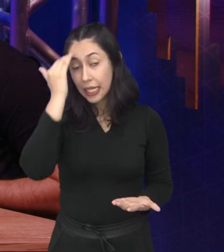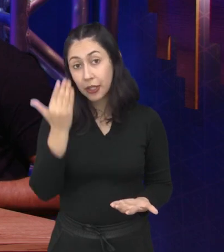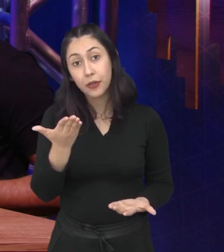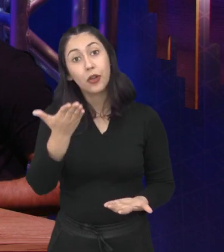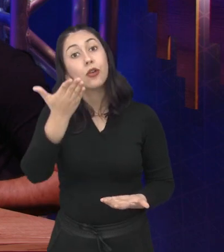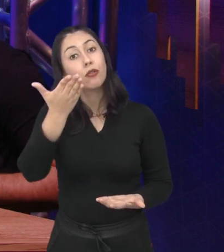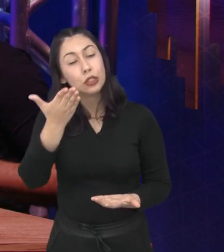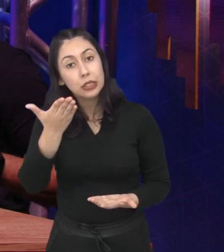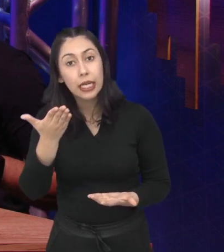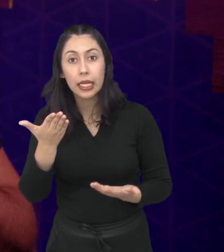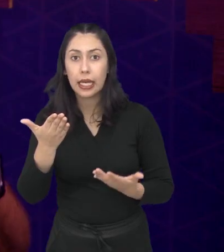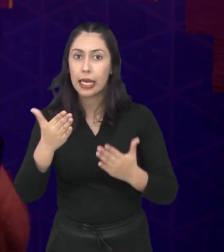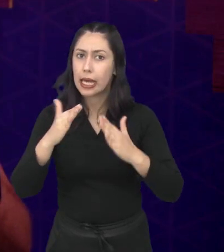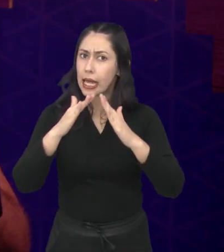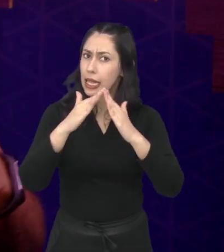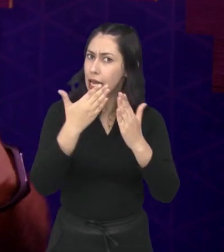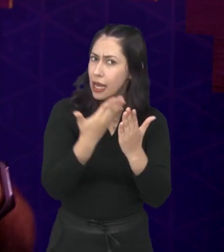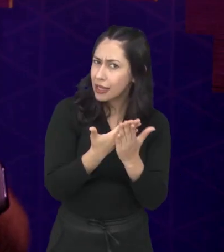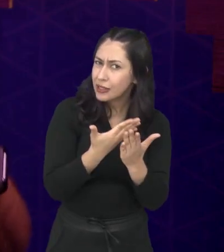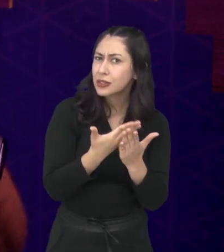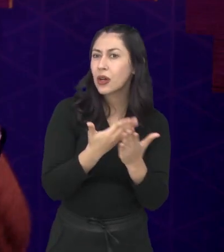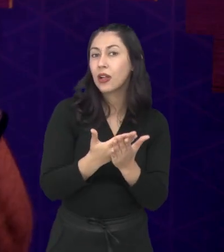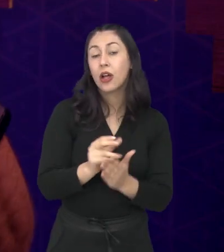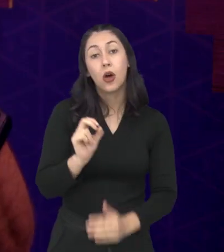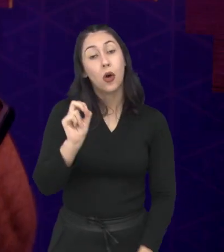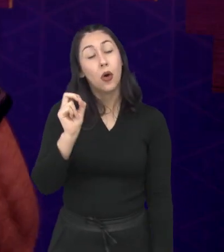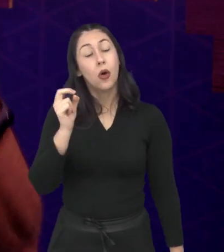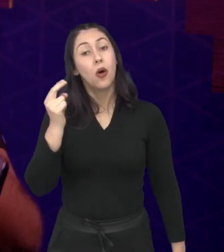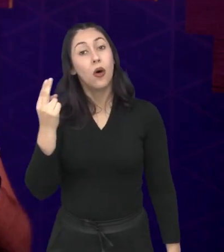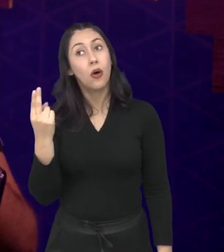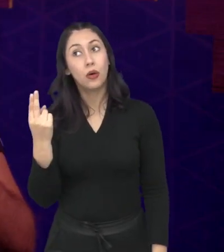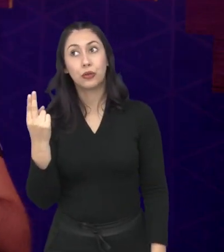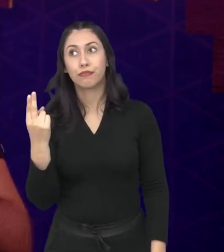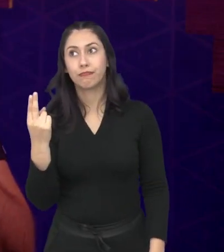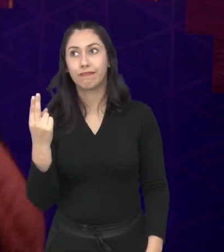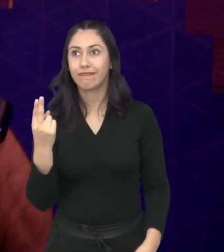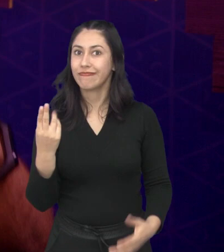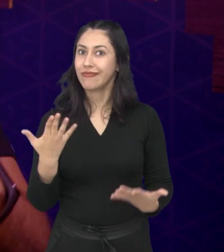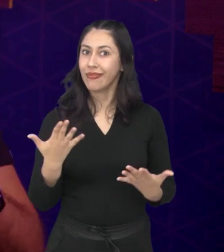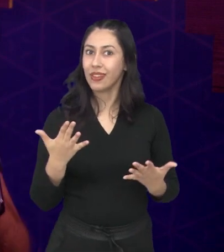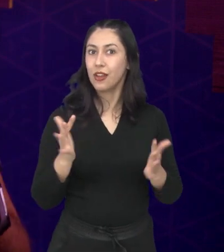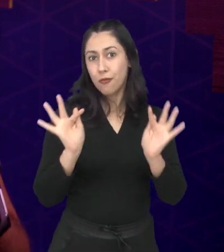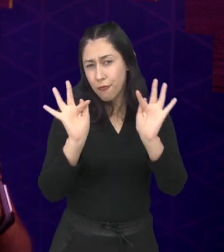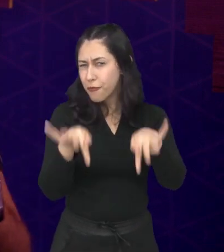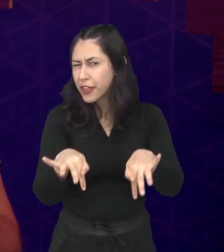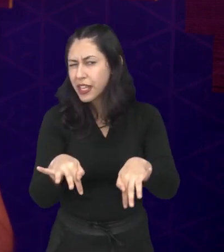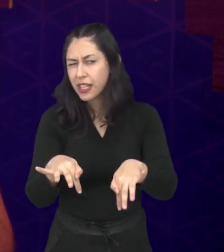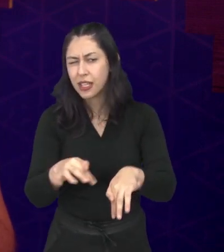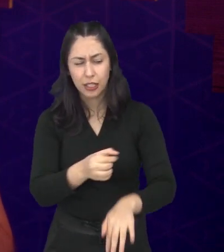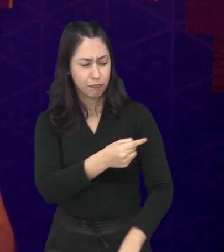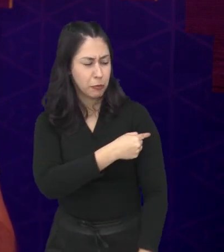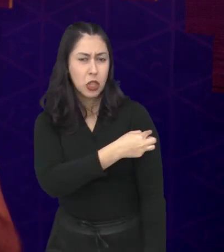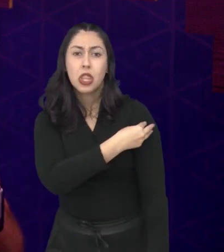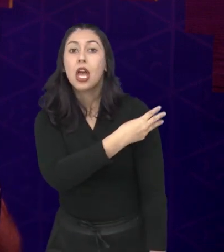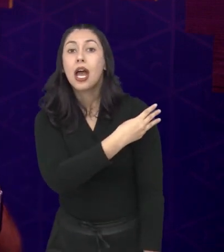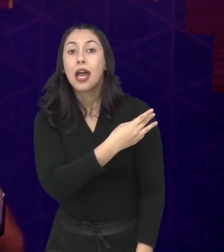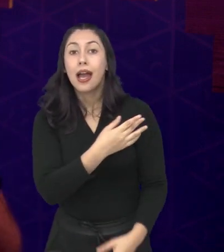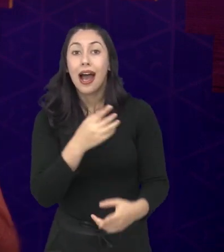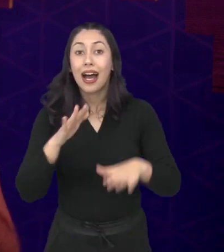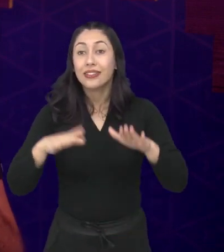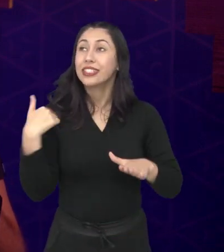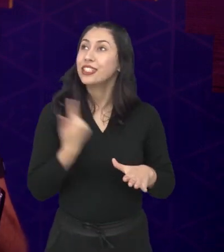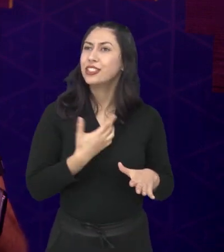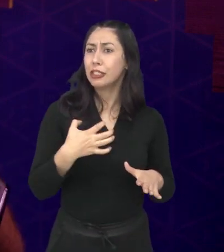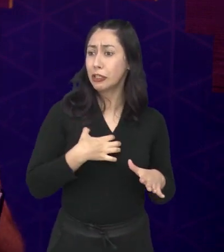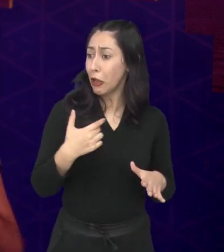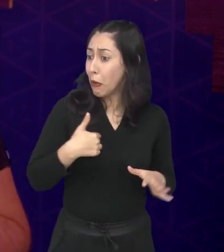para você que está aí na escola, ou para você que está saindo do ensino médio agora, saber que muitas vezes a gente